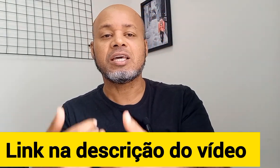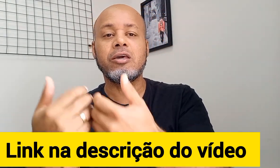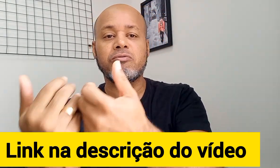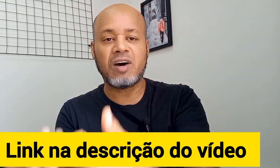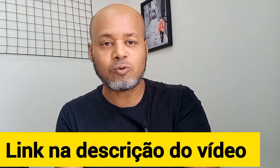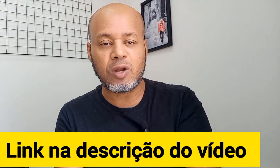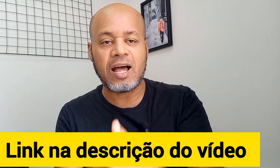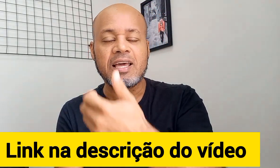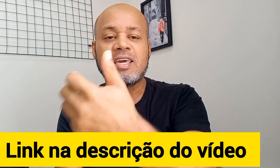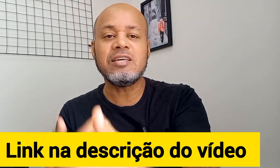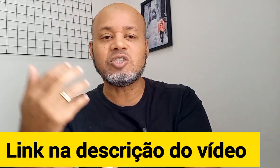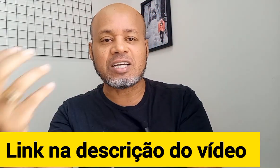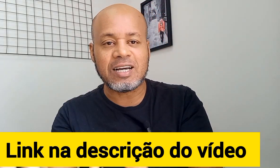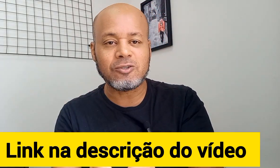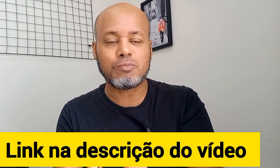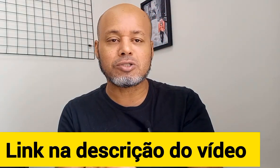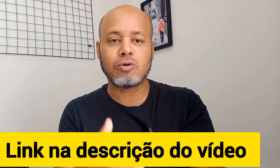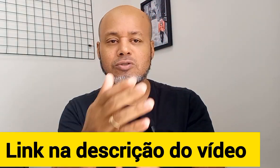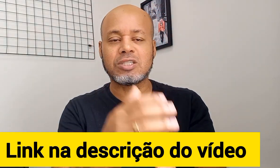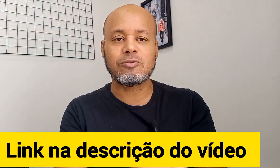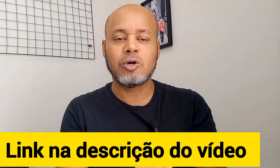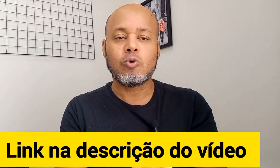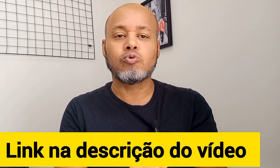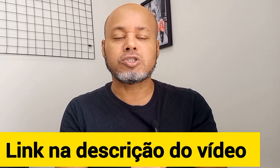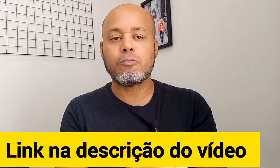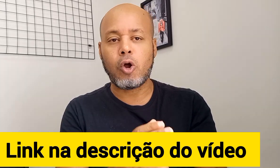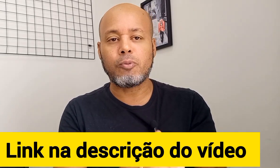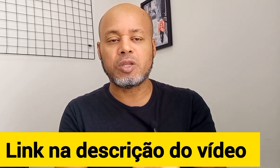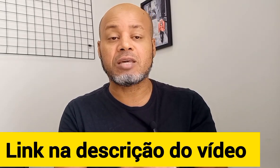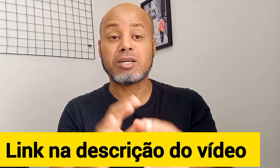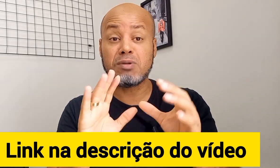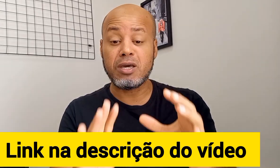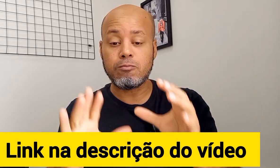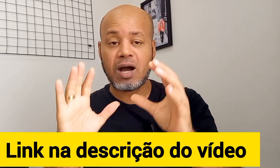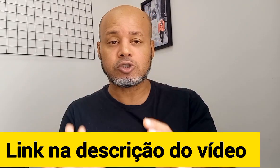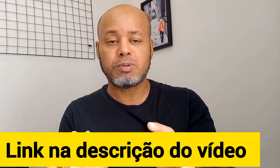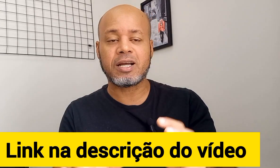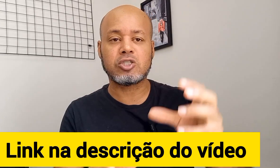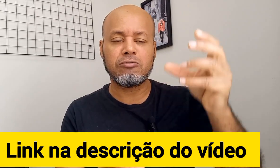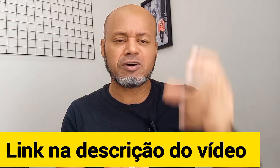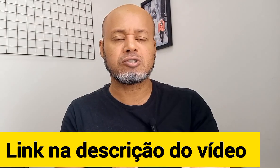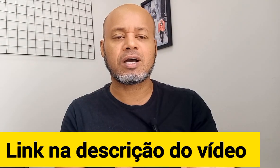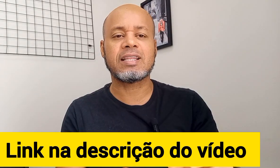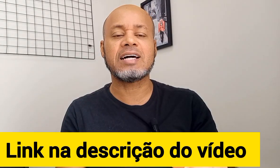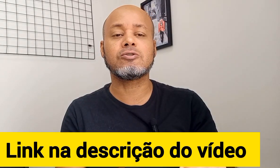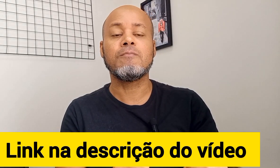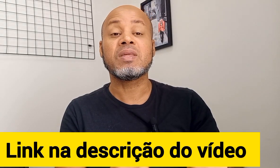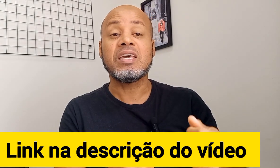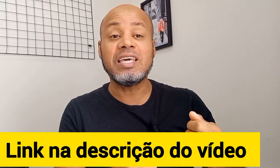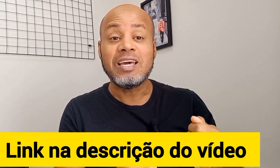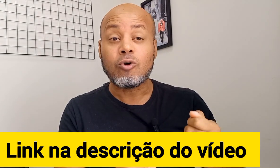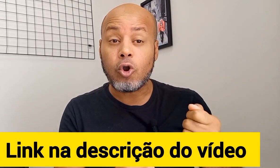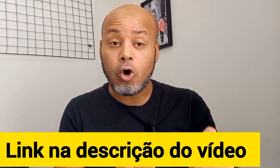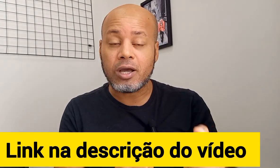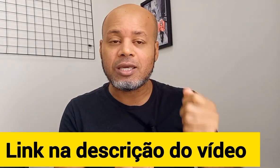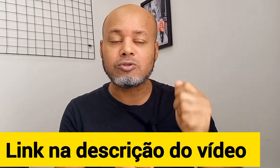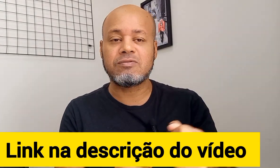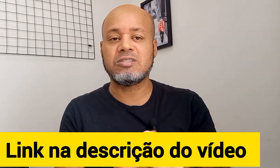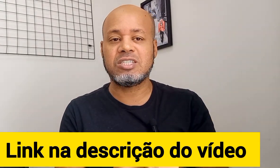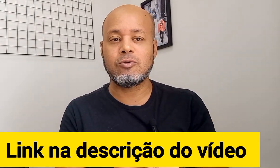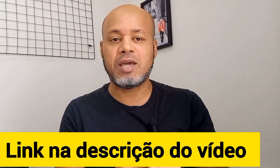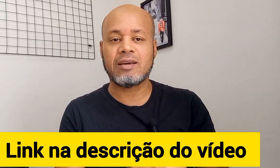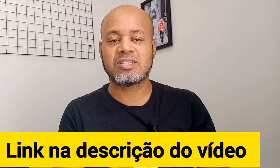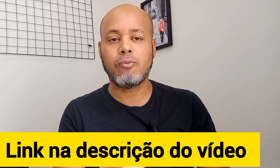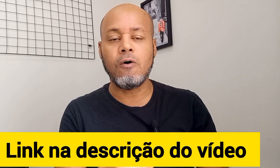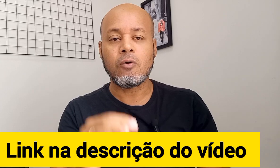pessoas e faturar indicando pessoas usando o seu próprio link. Mas primeiro baixa o aplicativo, faça seu cadastro e coloque os